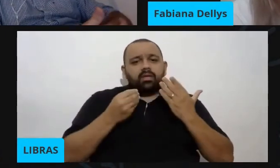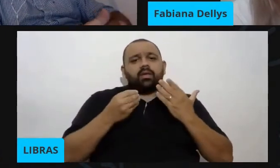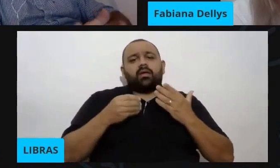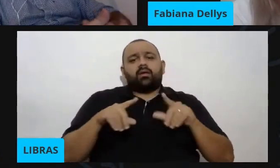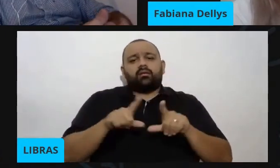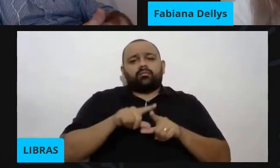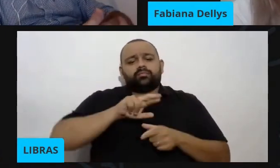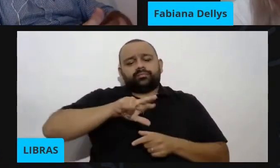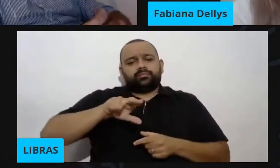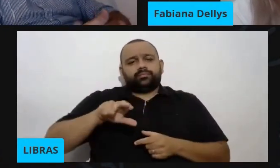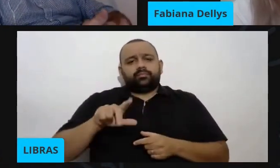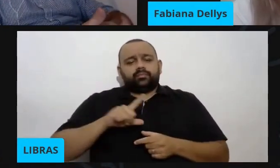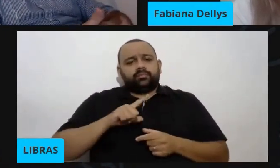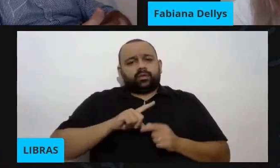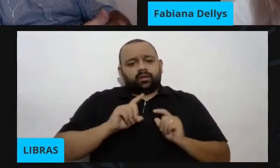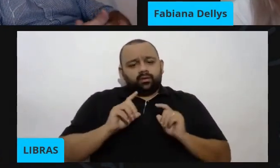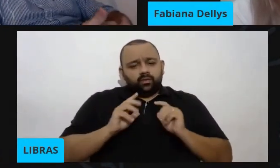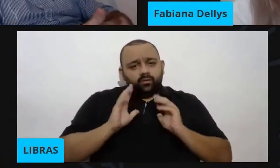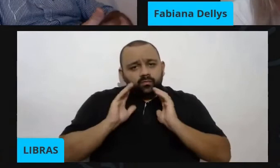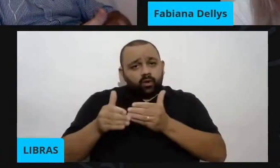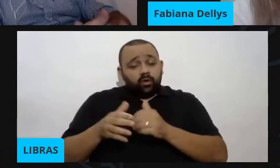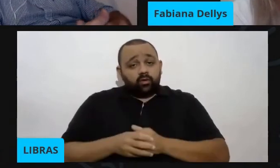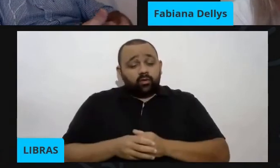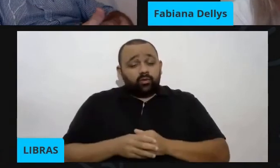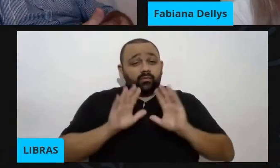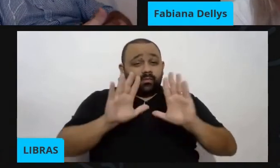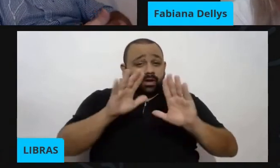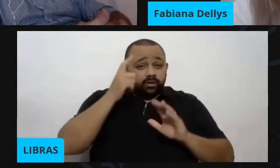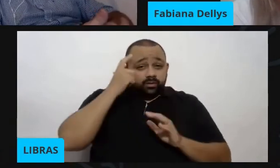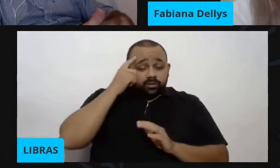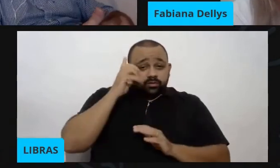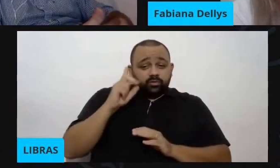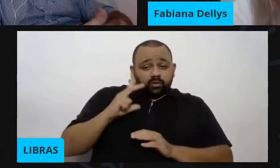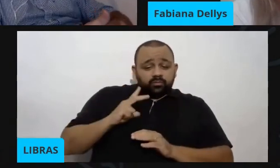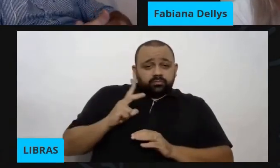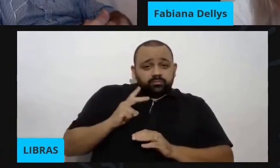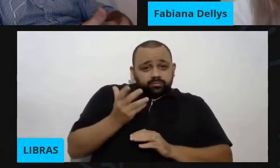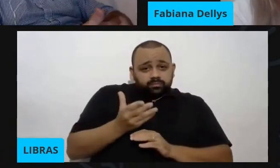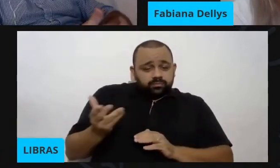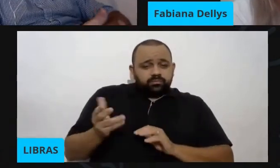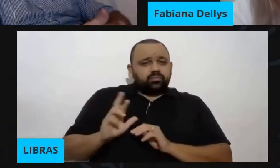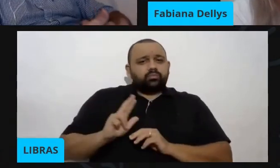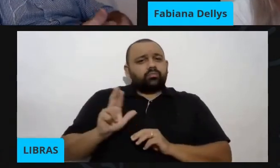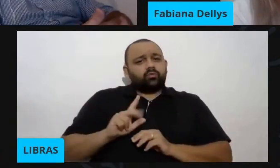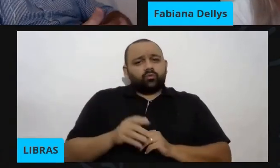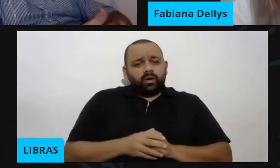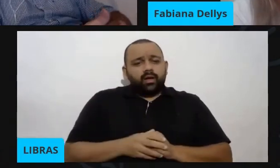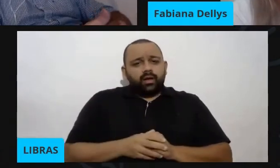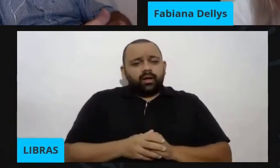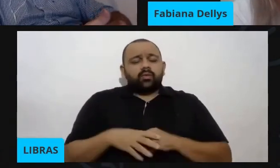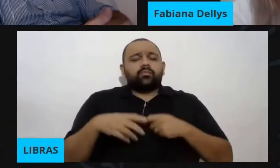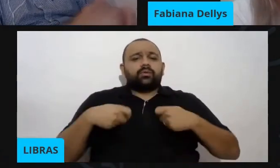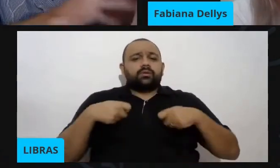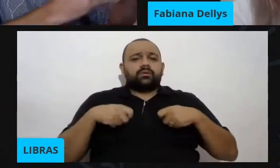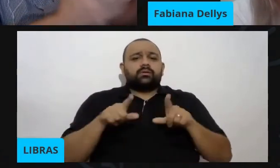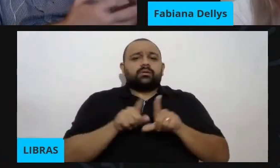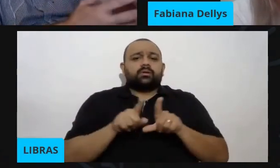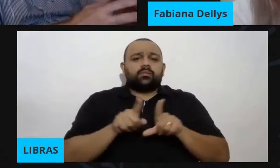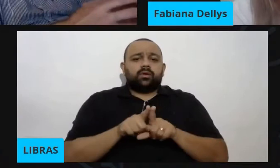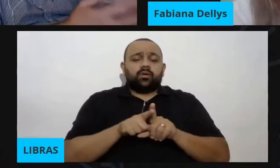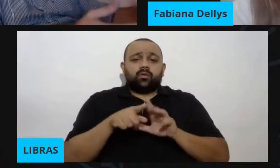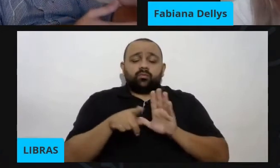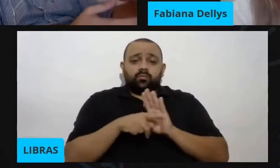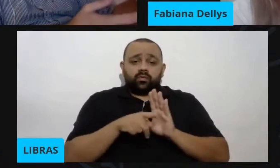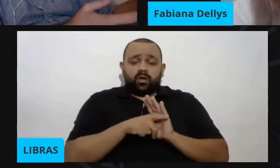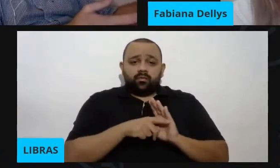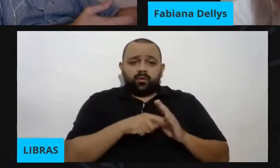individualizado. Mas, veja, eu não acho que tem que ser só individualizado, tá? Eu acho que tem que ser uma soma